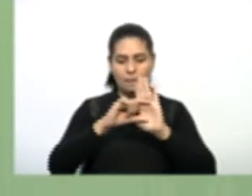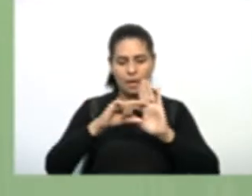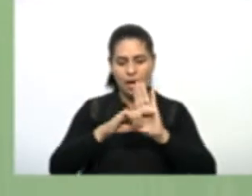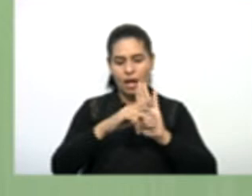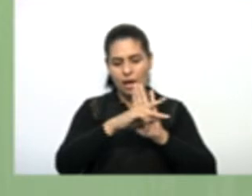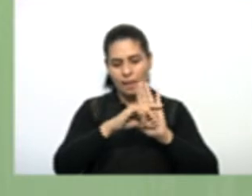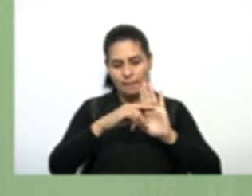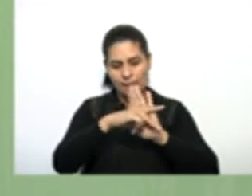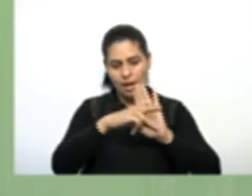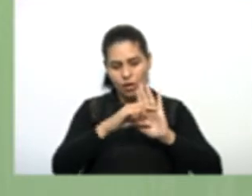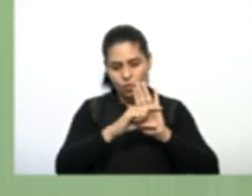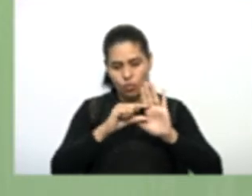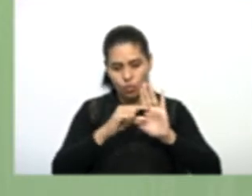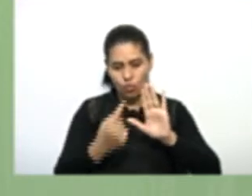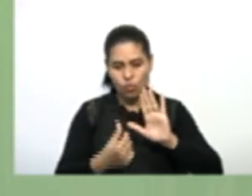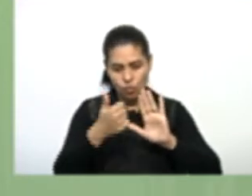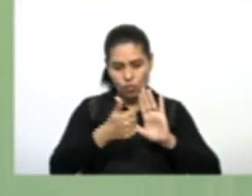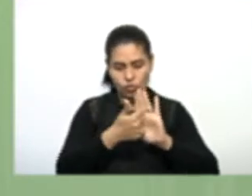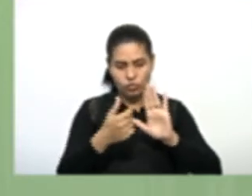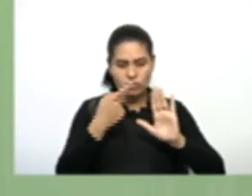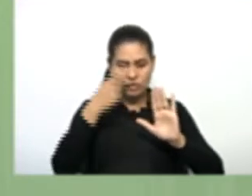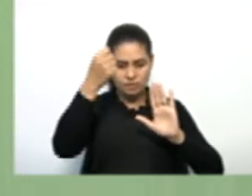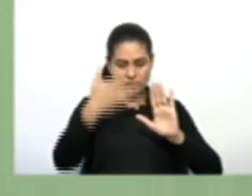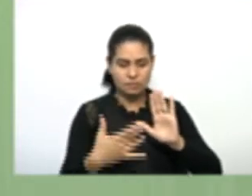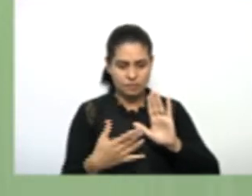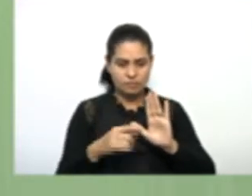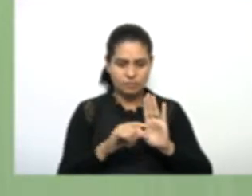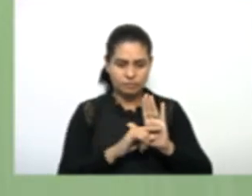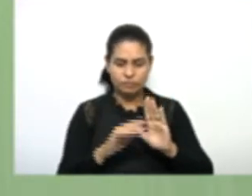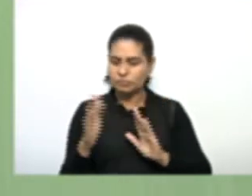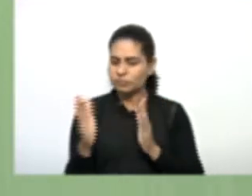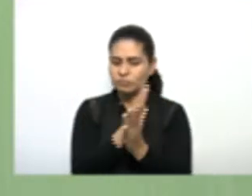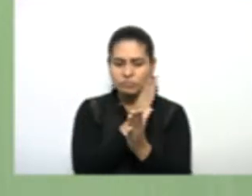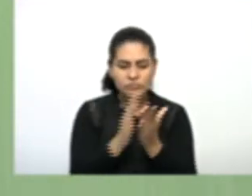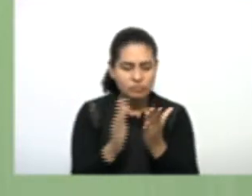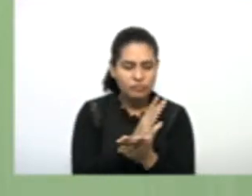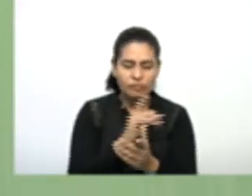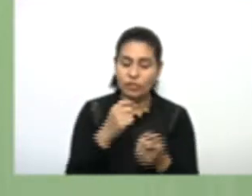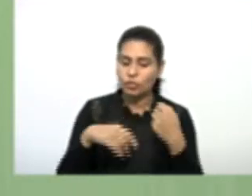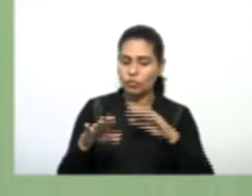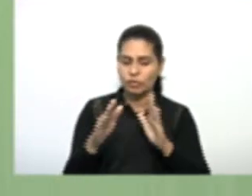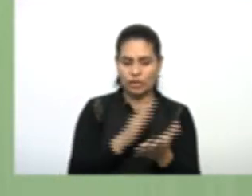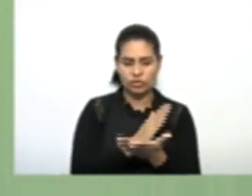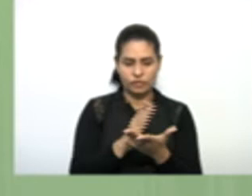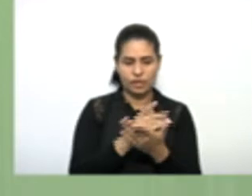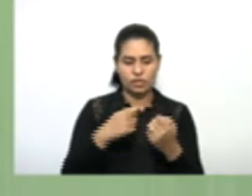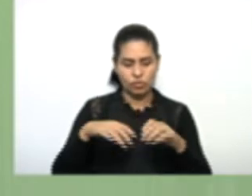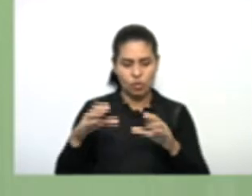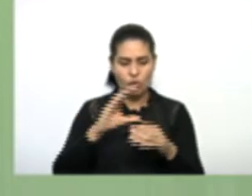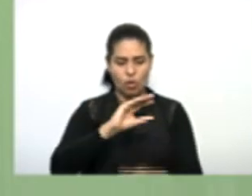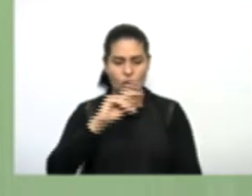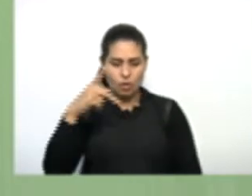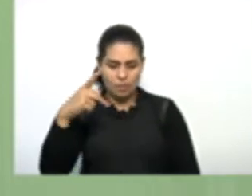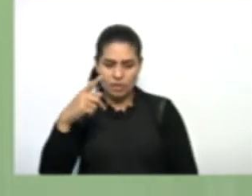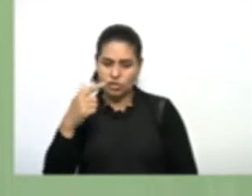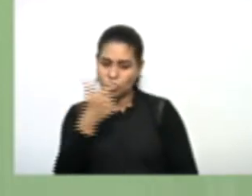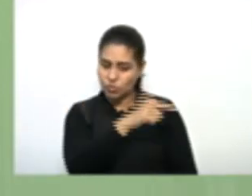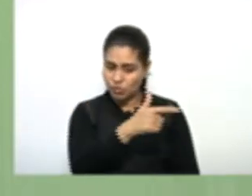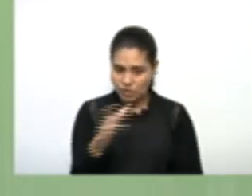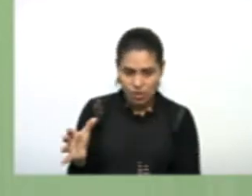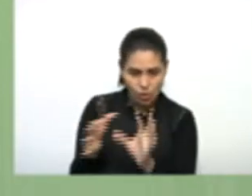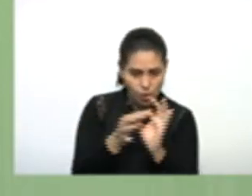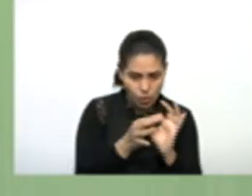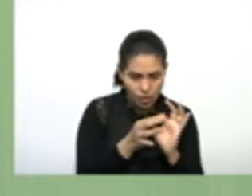da CLT, que diz o seguinte: qualquer que seja o ramo da atividade na sociedade cooperativa que não existe